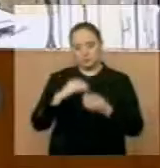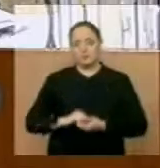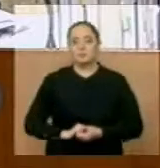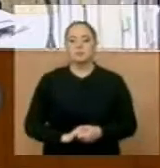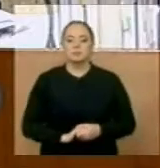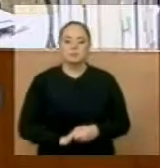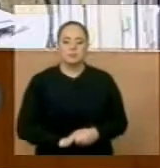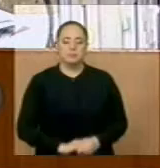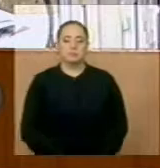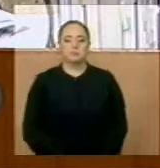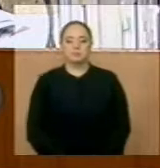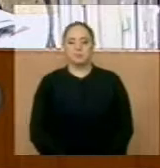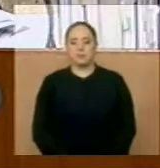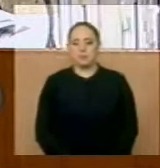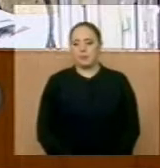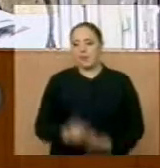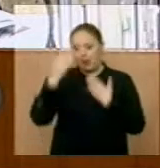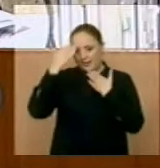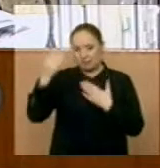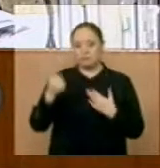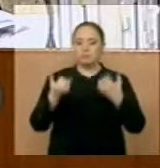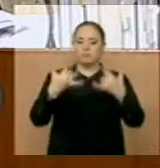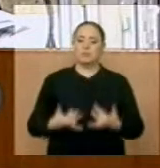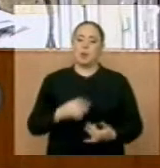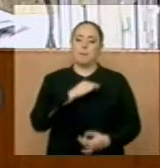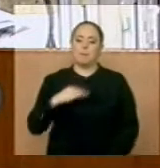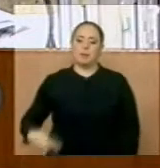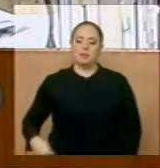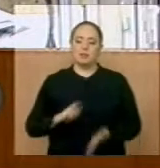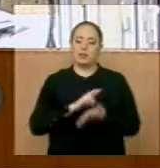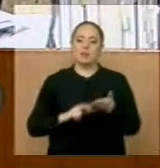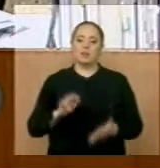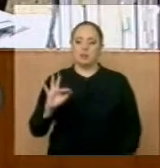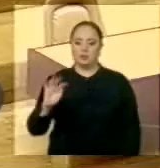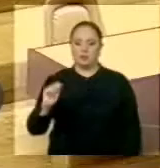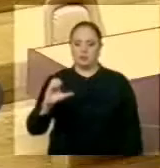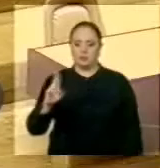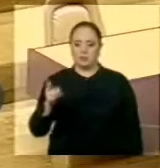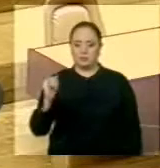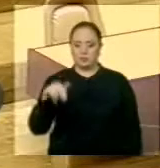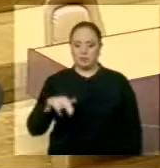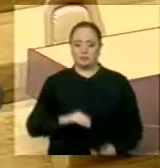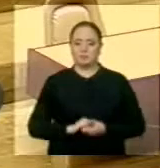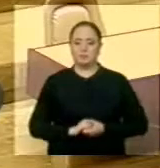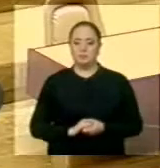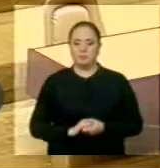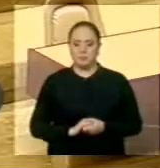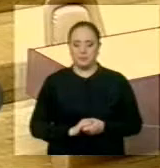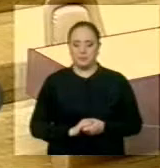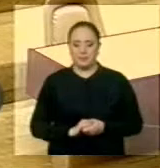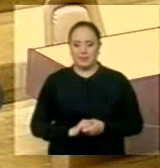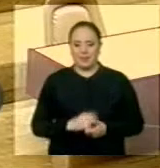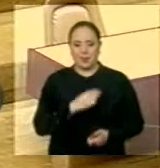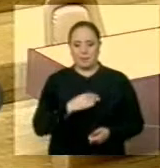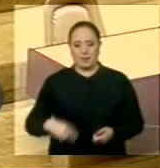Excelências. Agradeço a Vossa Excelência, devolvo a palavra ao eminente ministro relator Edson Fachin. Senhora Presidente, eminentes pares,